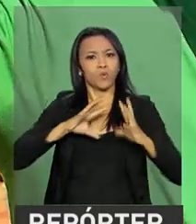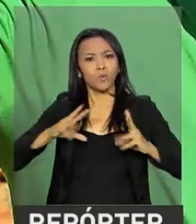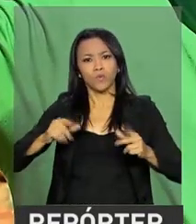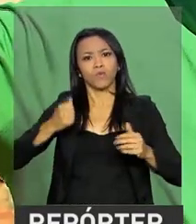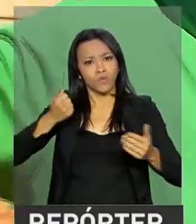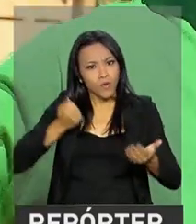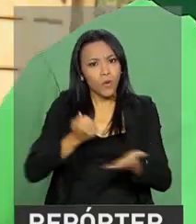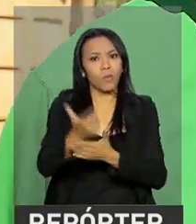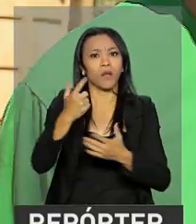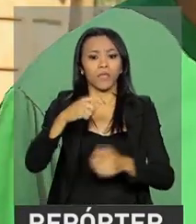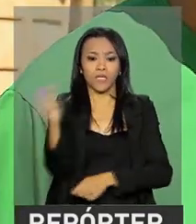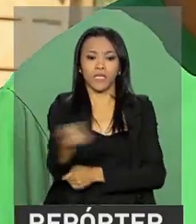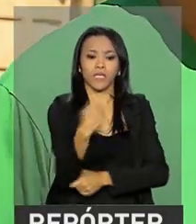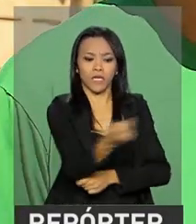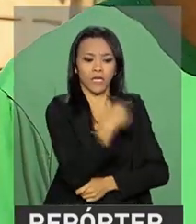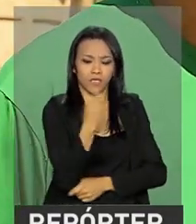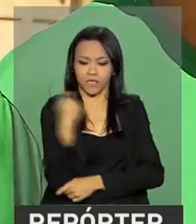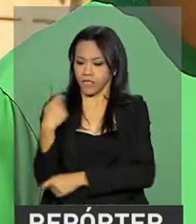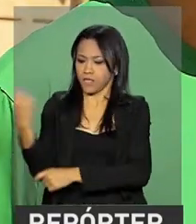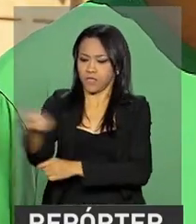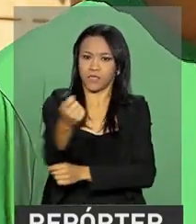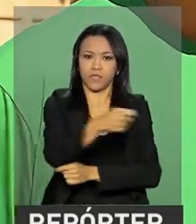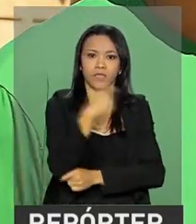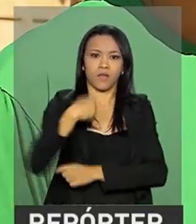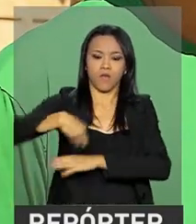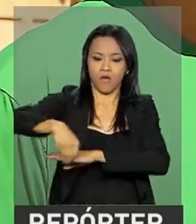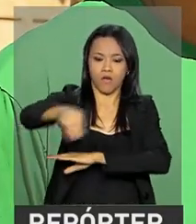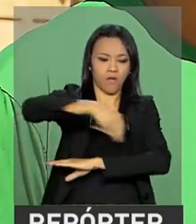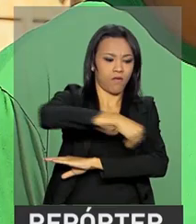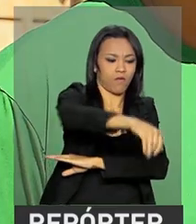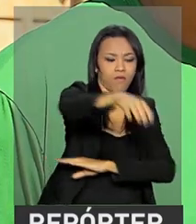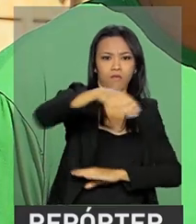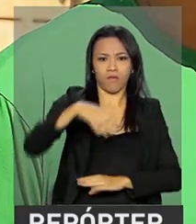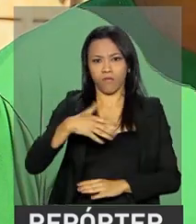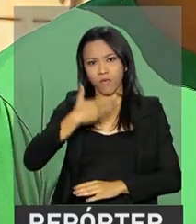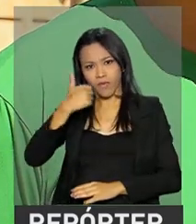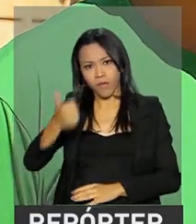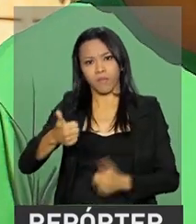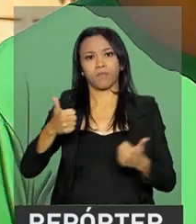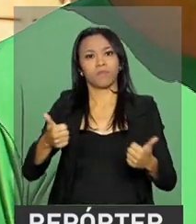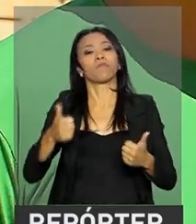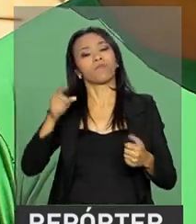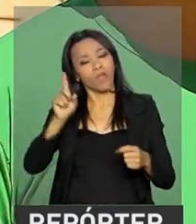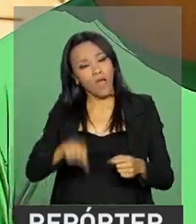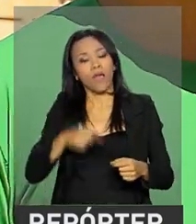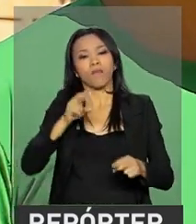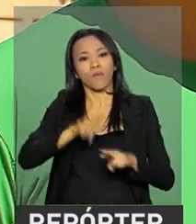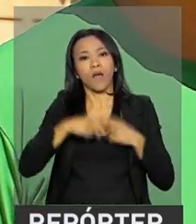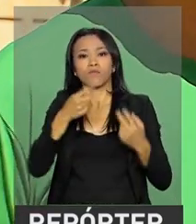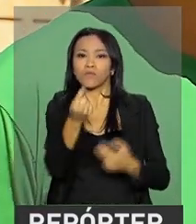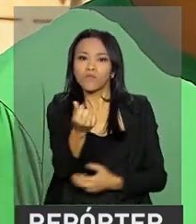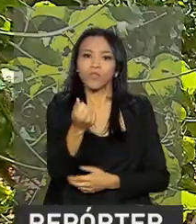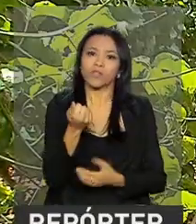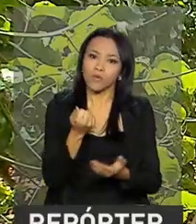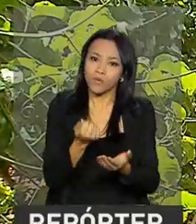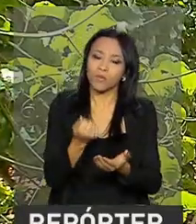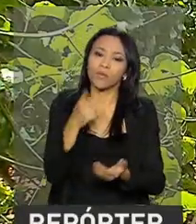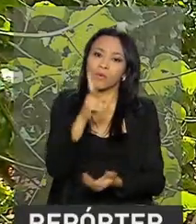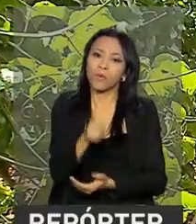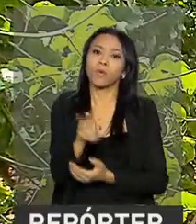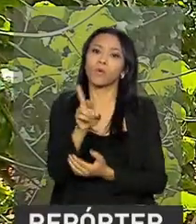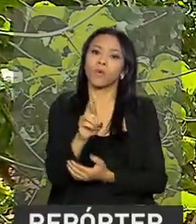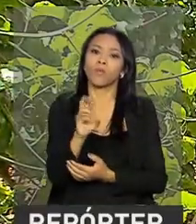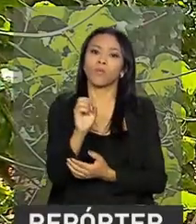tenho ligação da roça e que nós mudamos sistema de irrigação para o puro arregaçou mais econômica foi feito com dinheiro pela nave com os